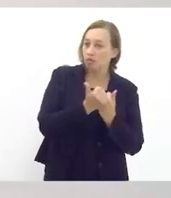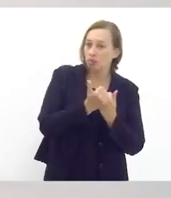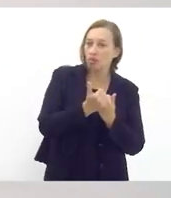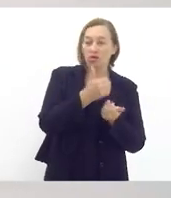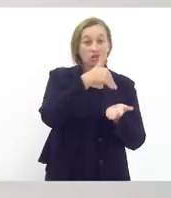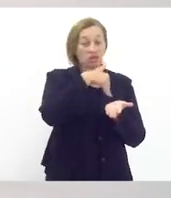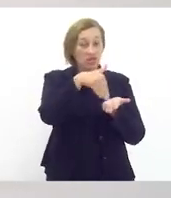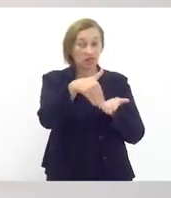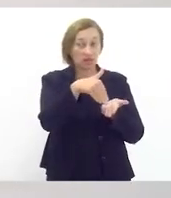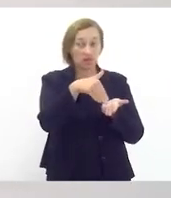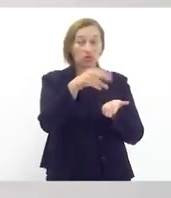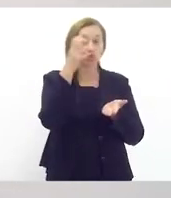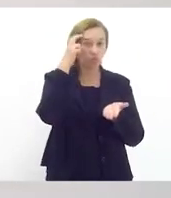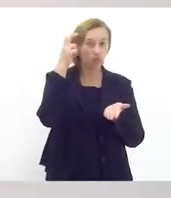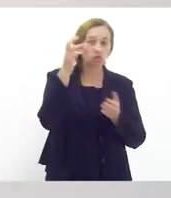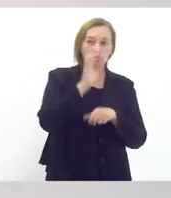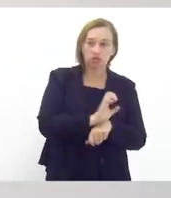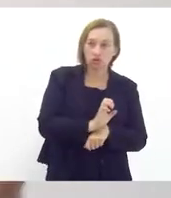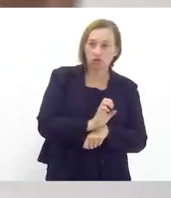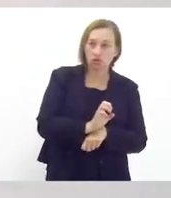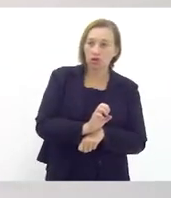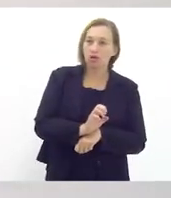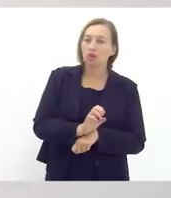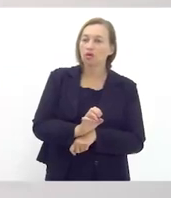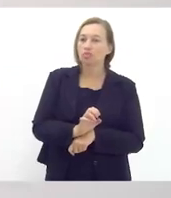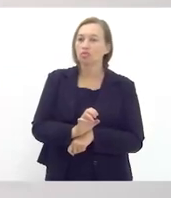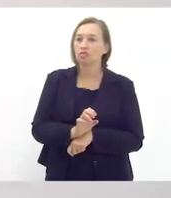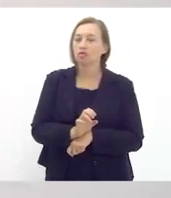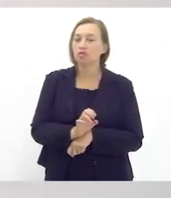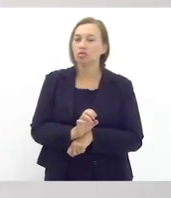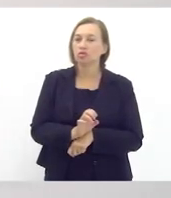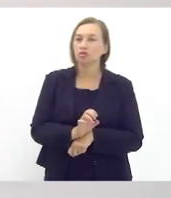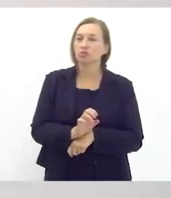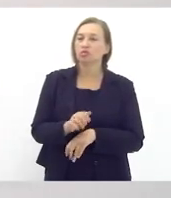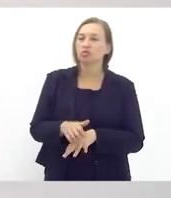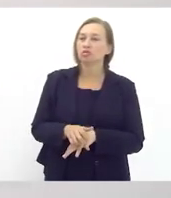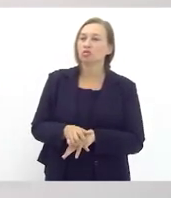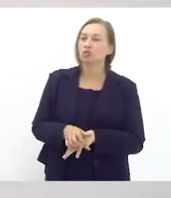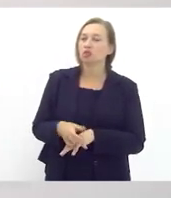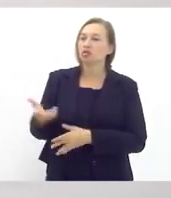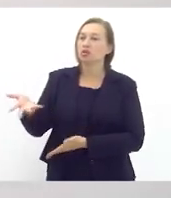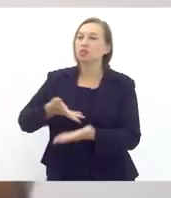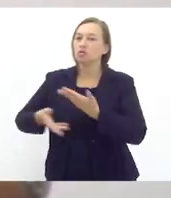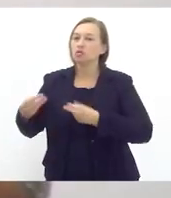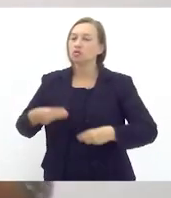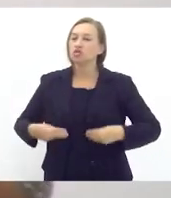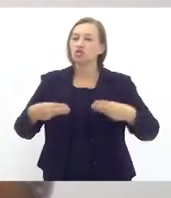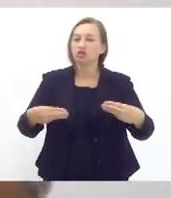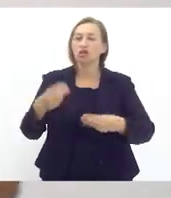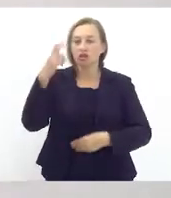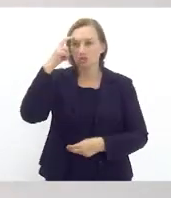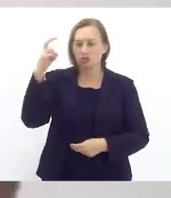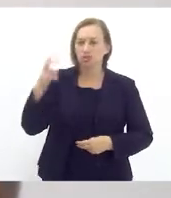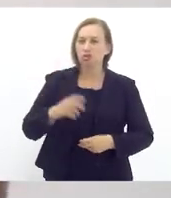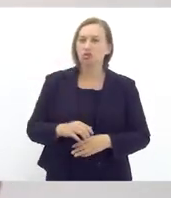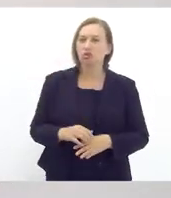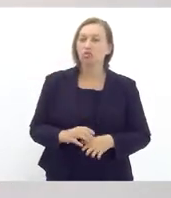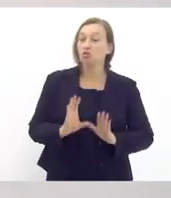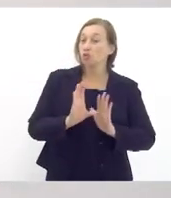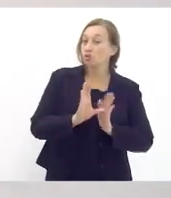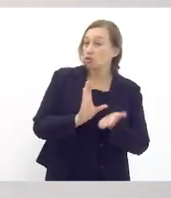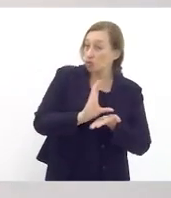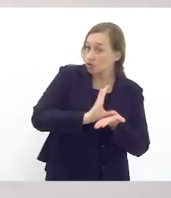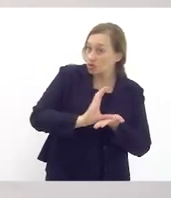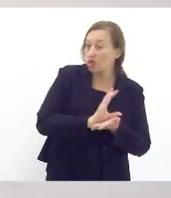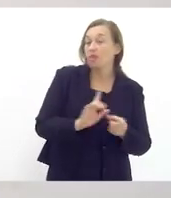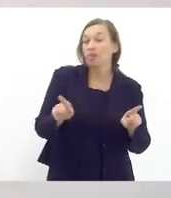da Secretaria de Cultura de estado vai contar com a colaboração do Ministério da Cultura né e com conselho